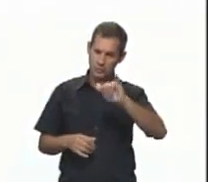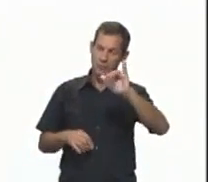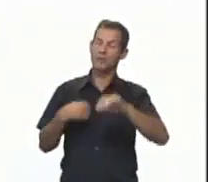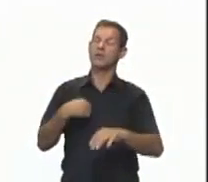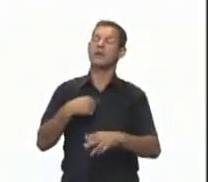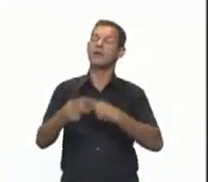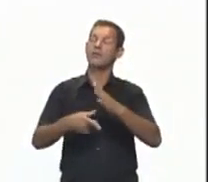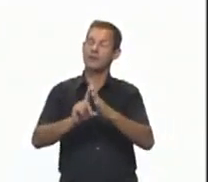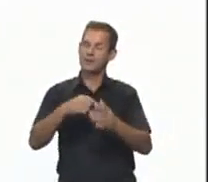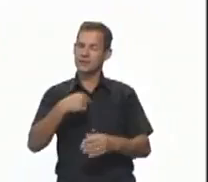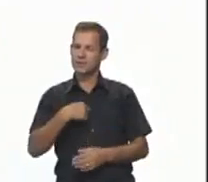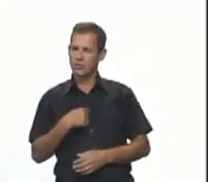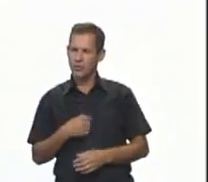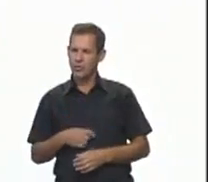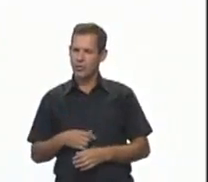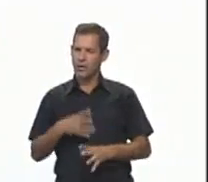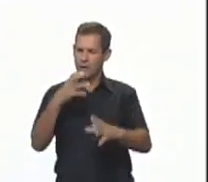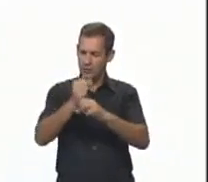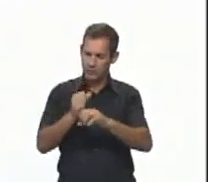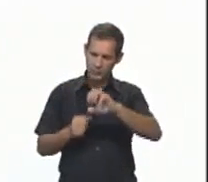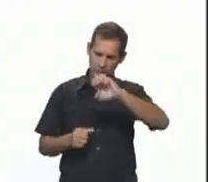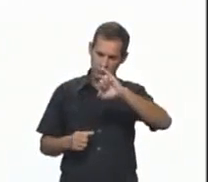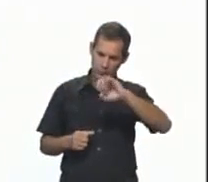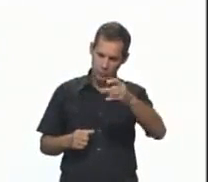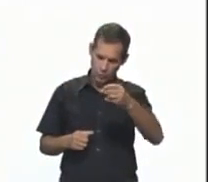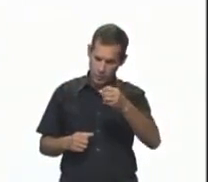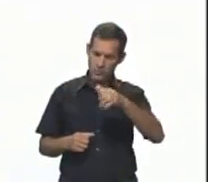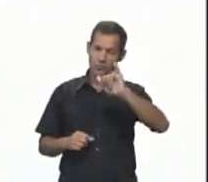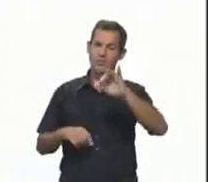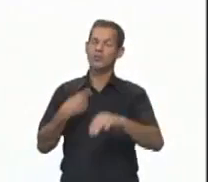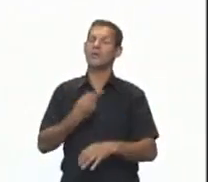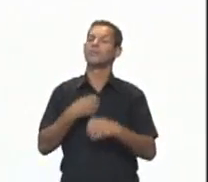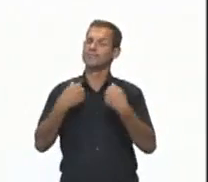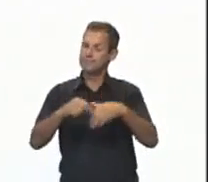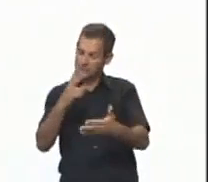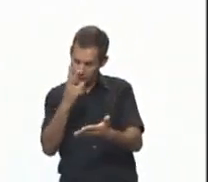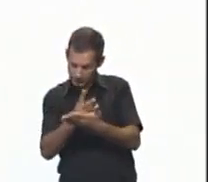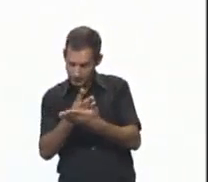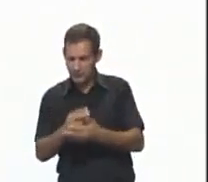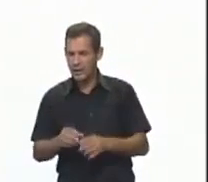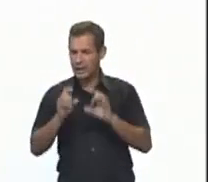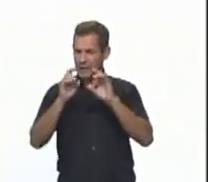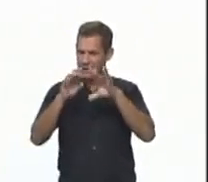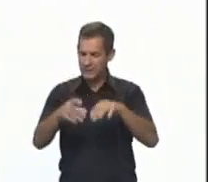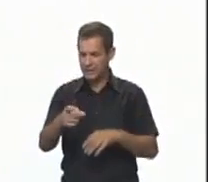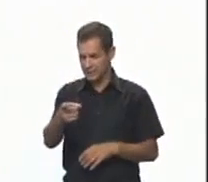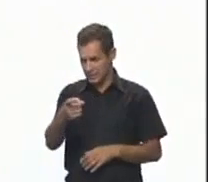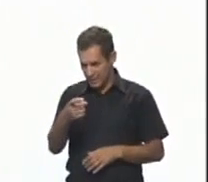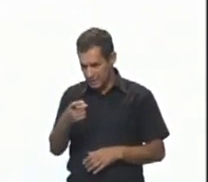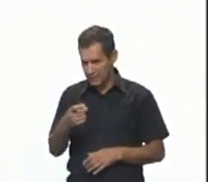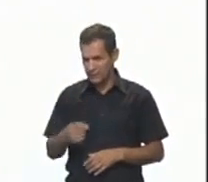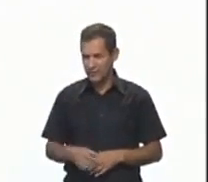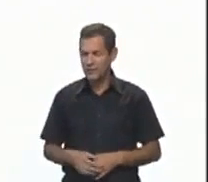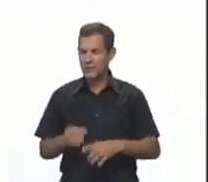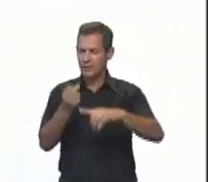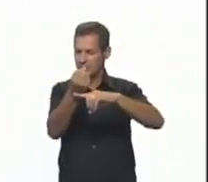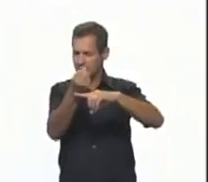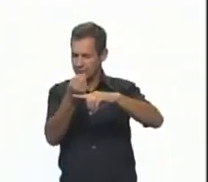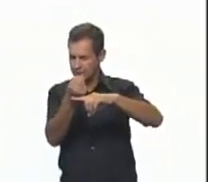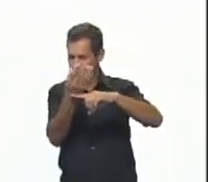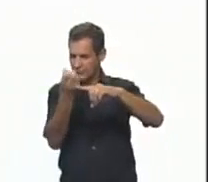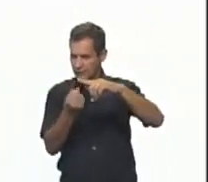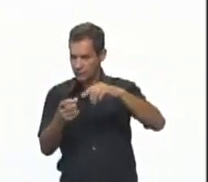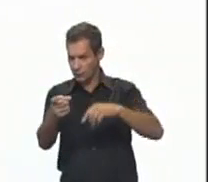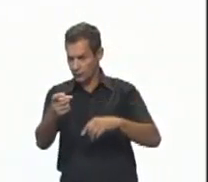o que eu falei? Se eu estou rotacionando em torno do eixo y, nós precisamos deixar x em função de